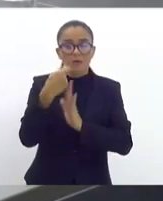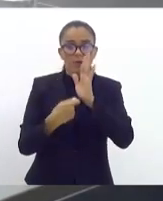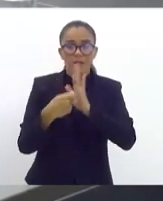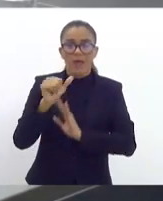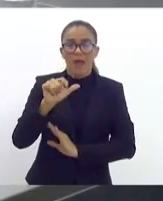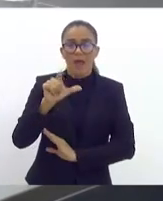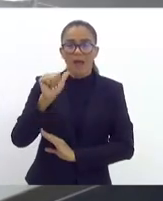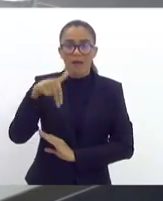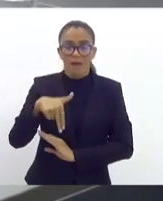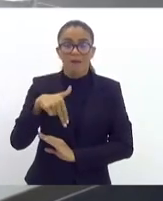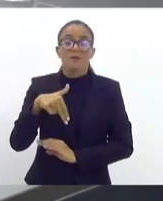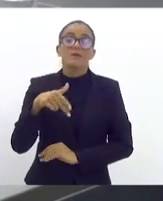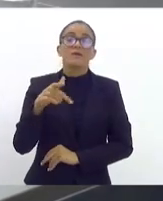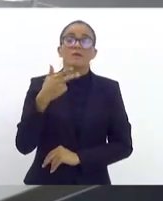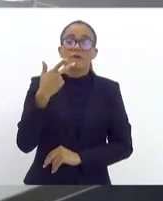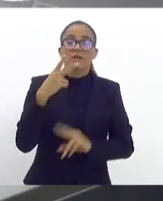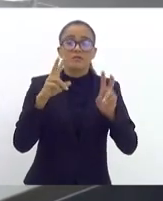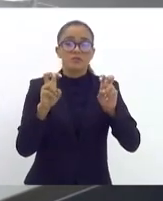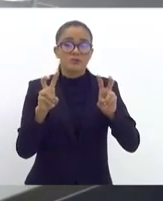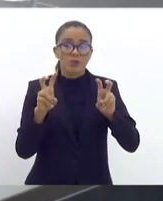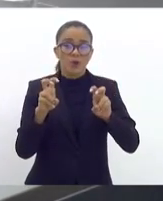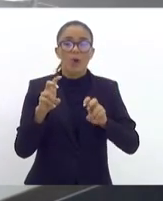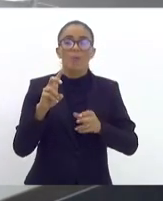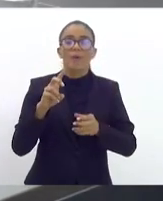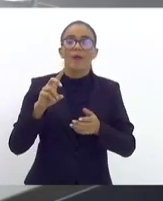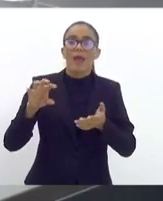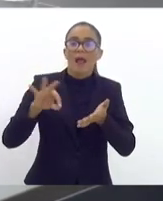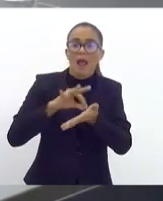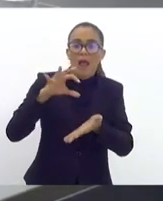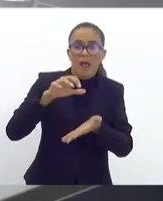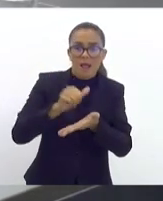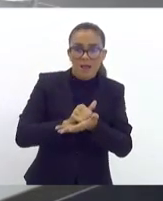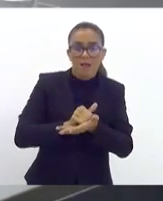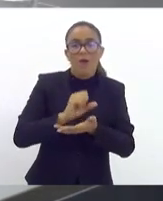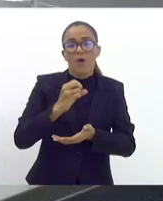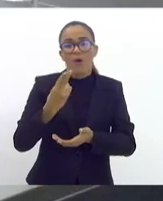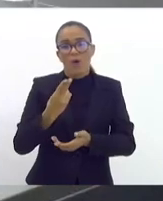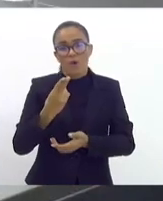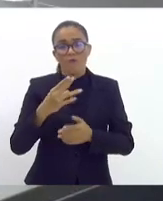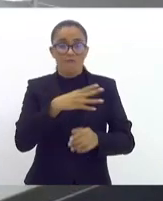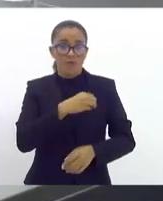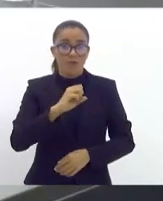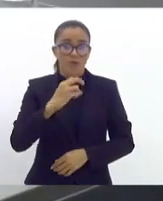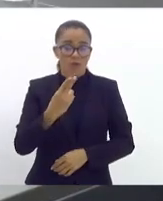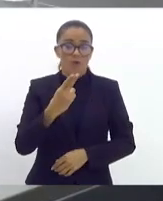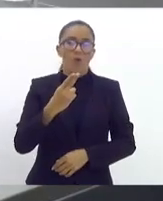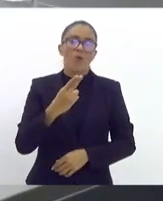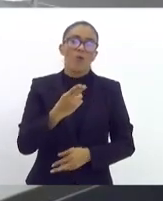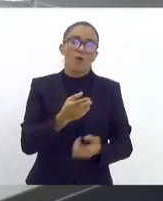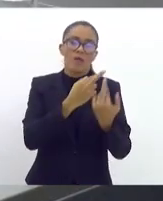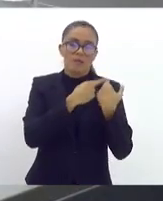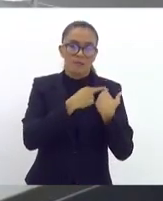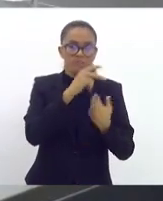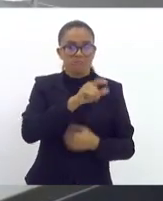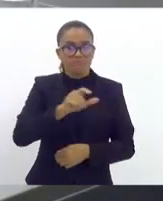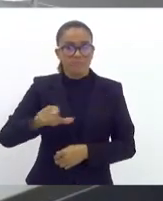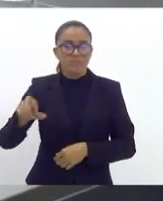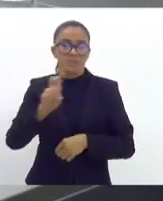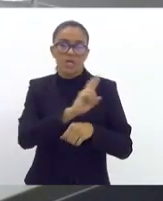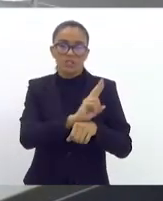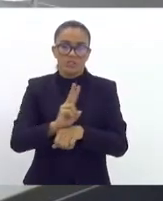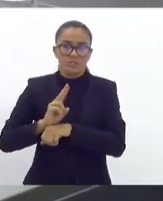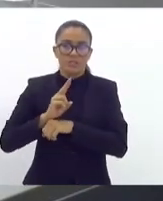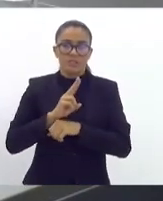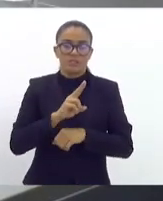Alan Lopes que dispõe sobre a matrícula de filhos e ou dependentes legais de Agentes de segurança pública